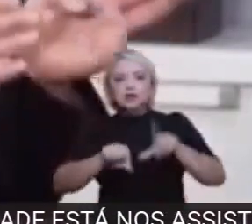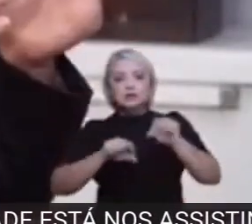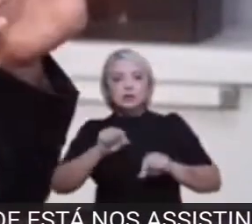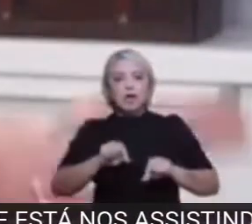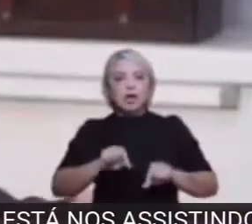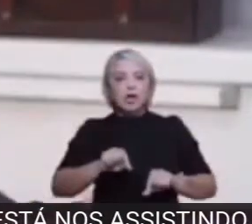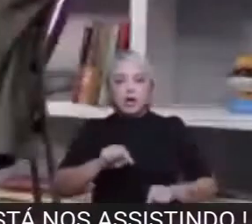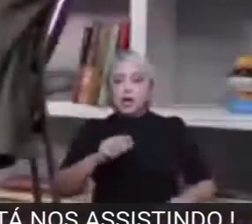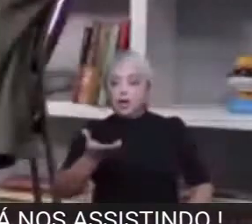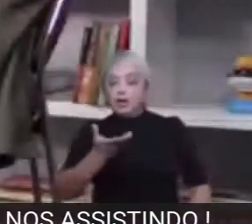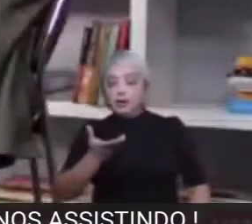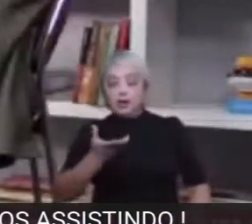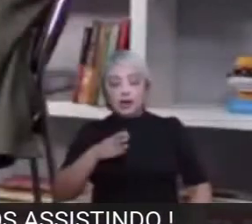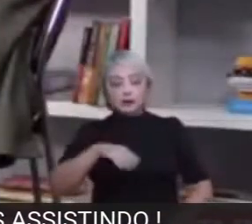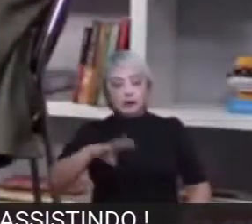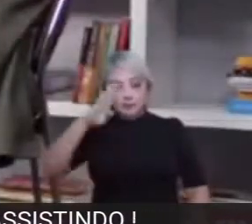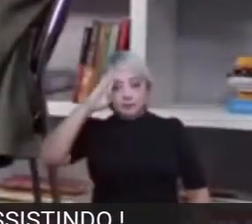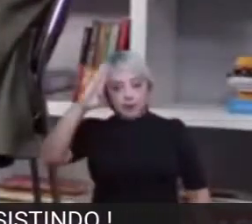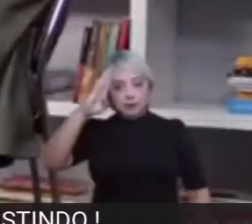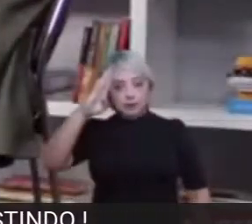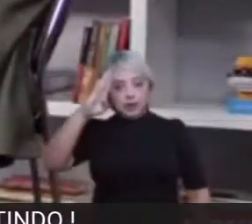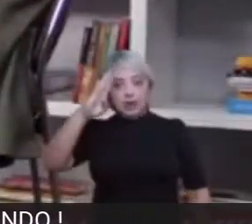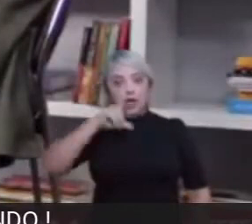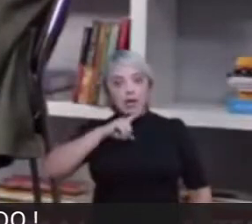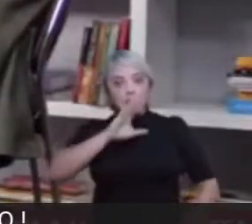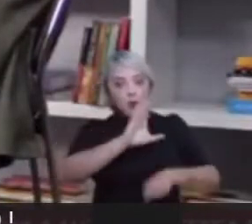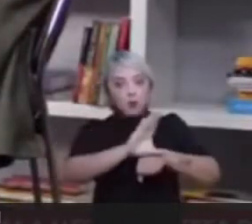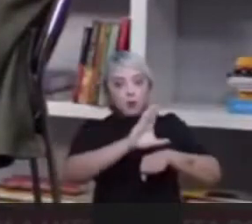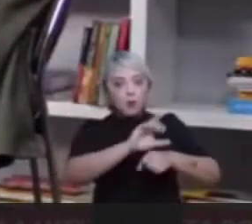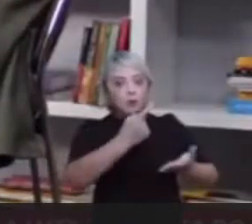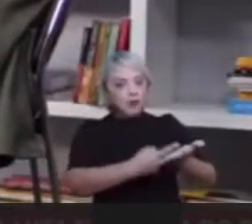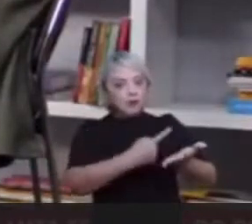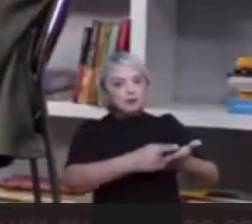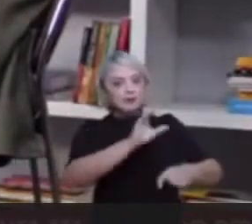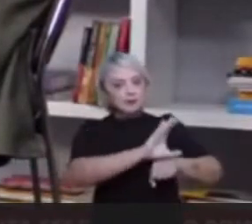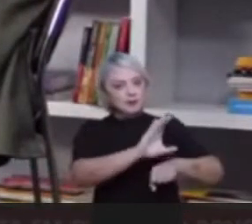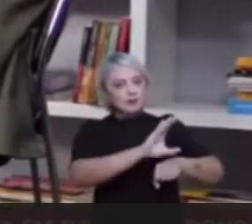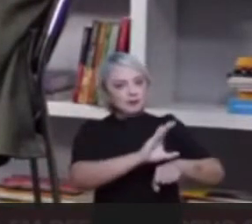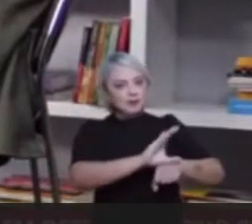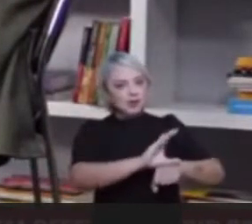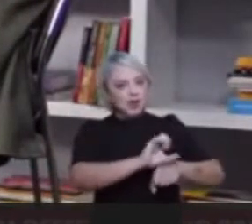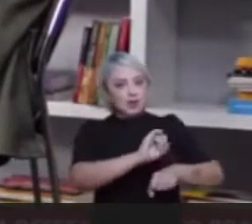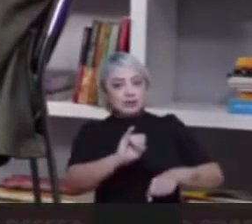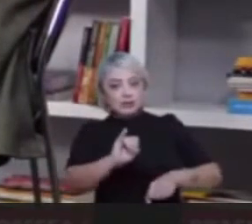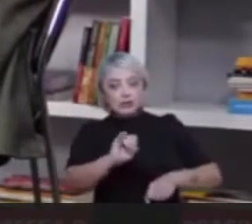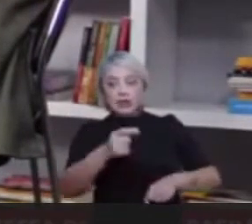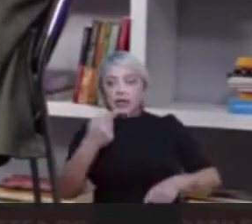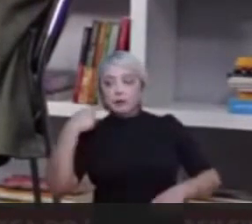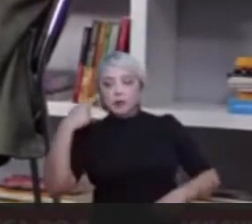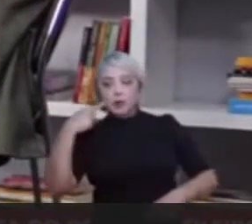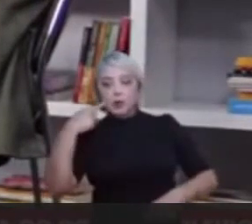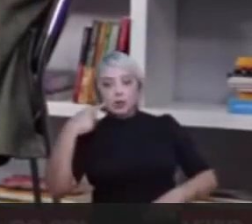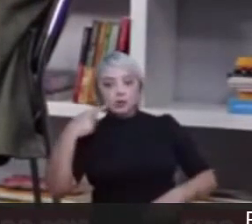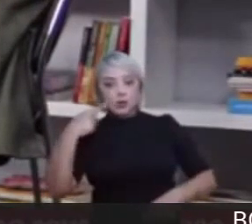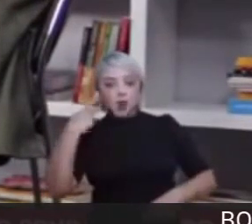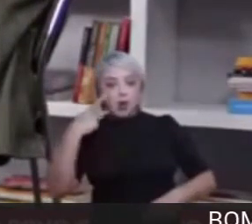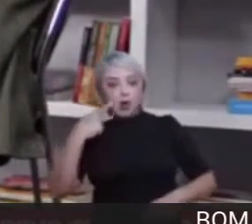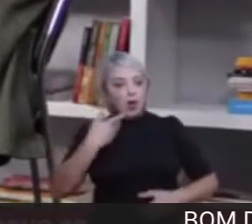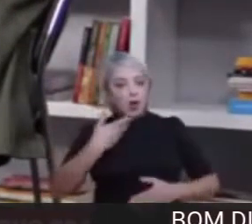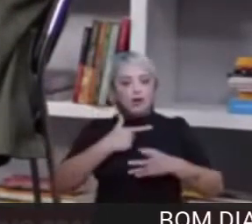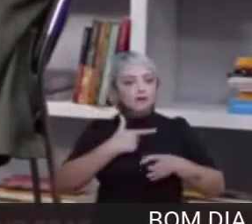tem uma função constitucional que ele tem que cumprir. Sabe? Se ele quiser ser político, ele não faz nem a escola militar para a